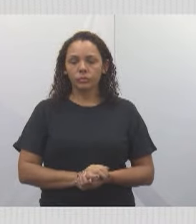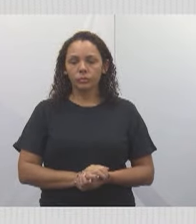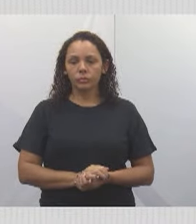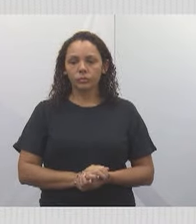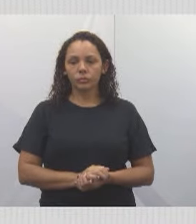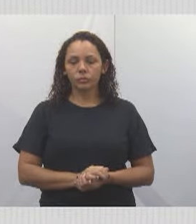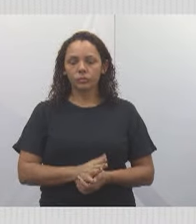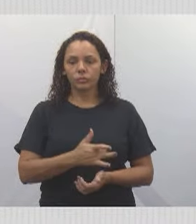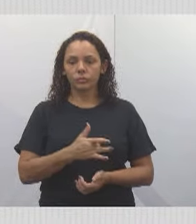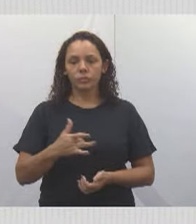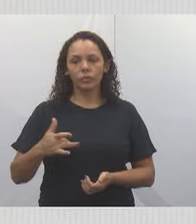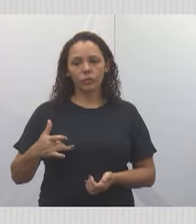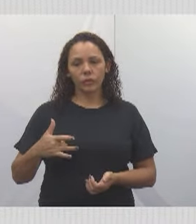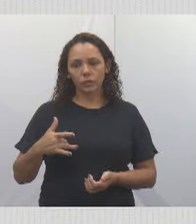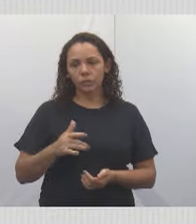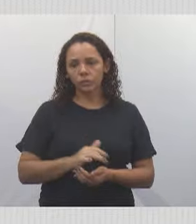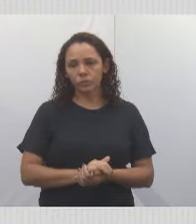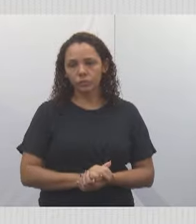Ouvidoria da saúde.